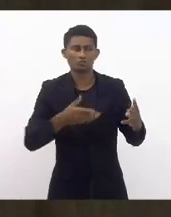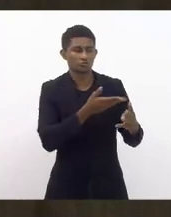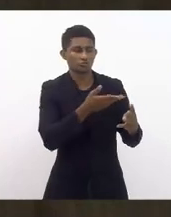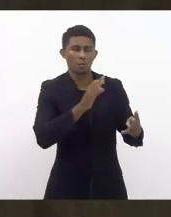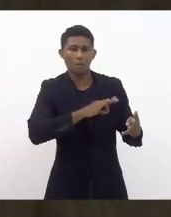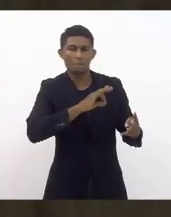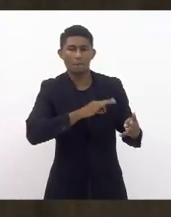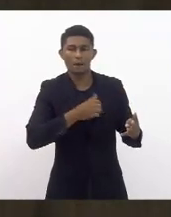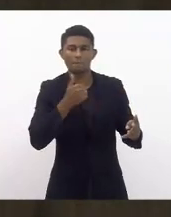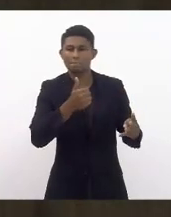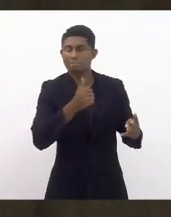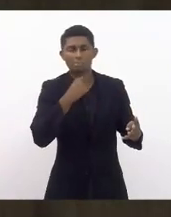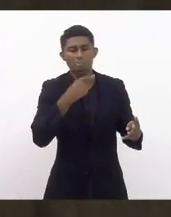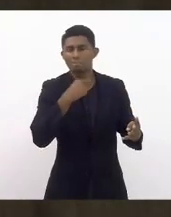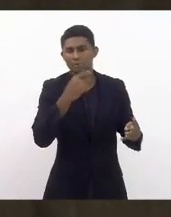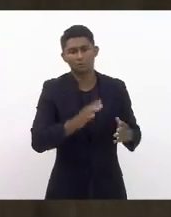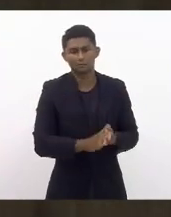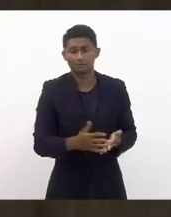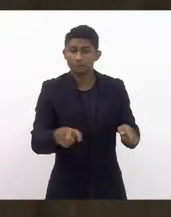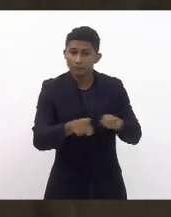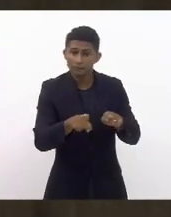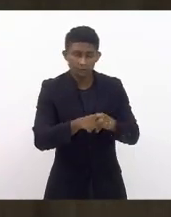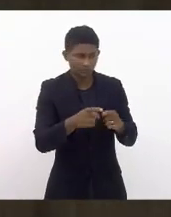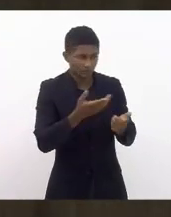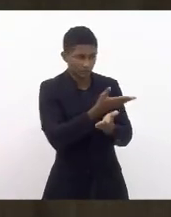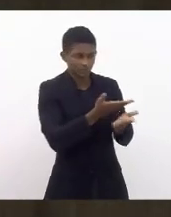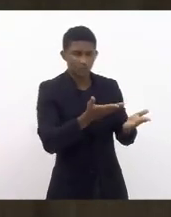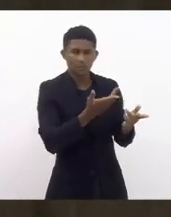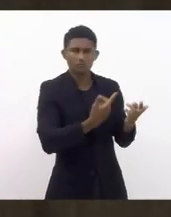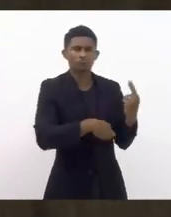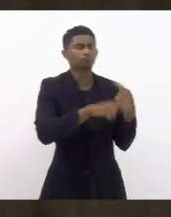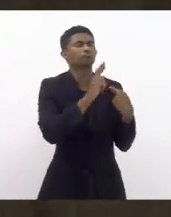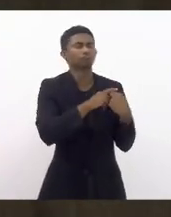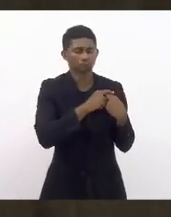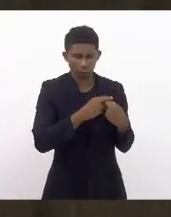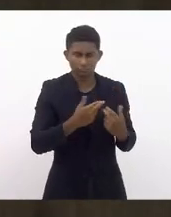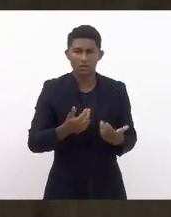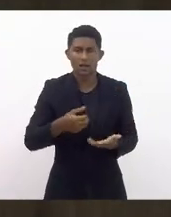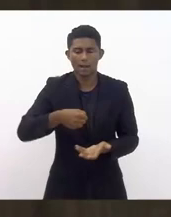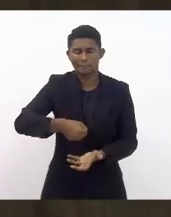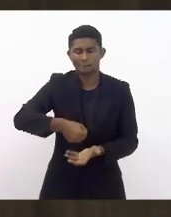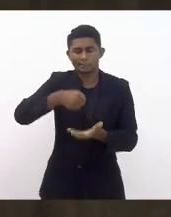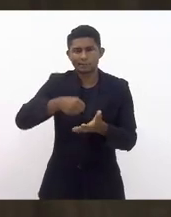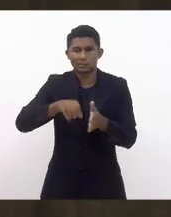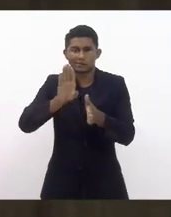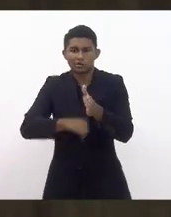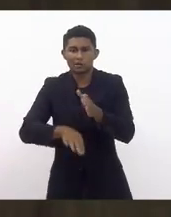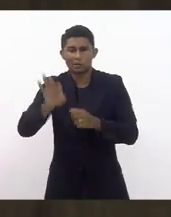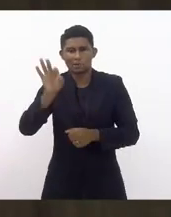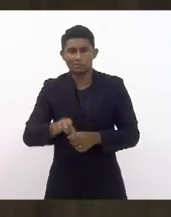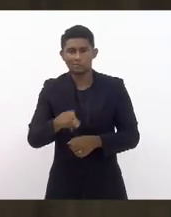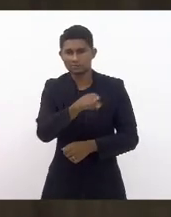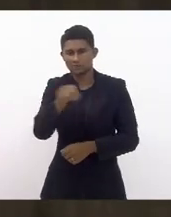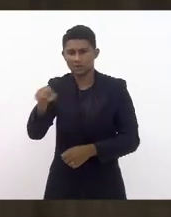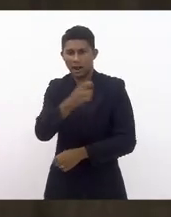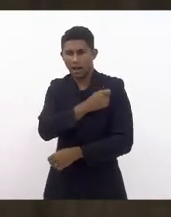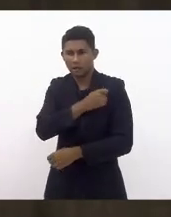tem autoridade para garantir bolsas de qualificação para os seus